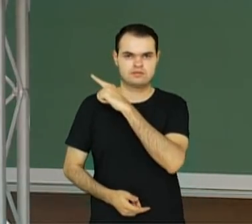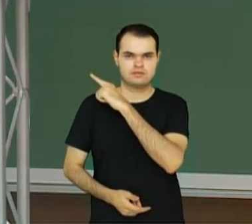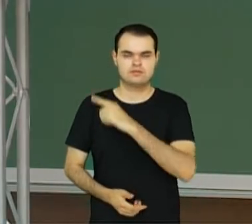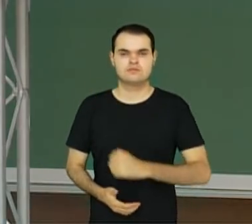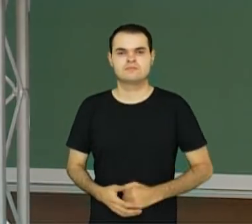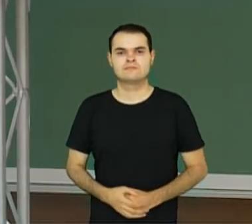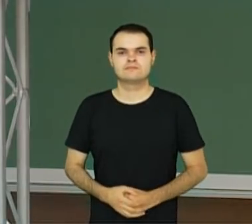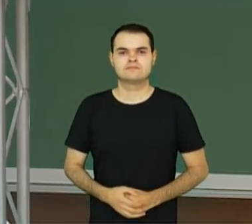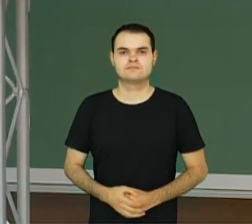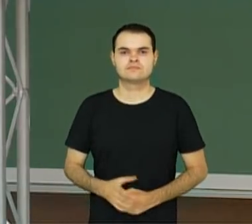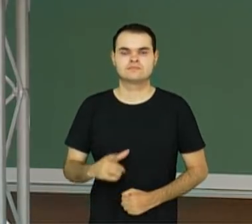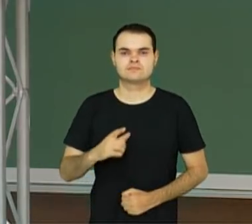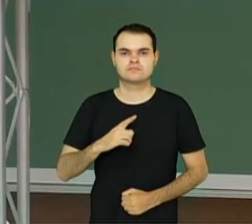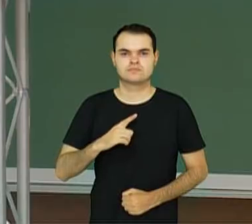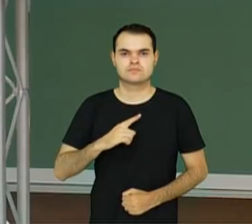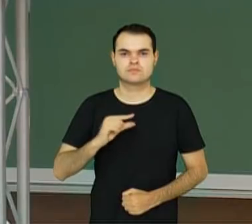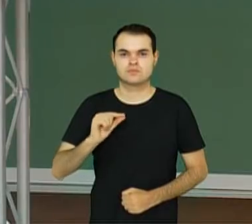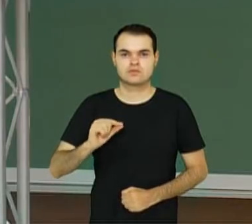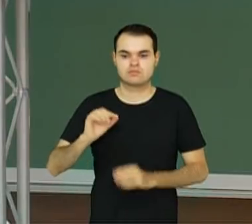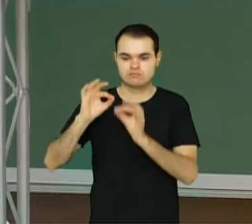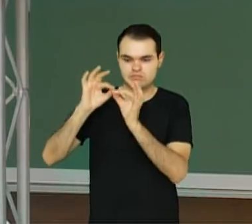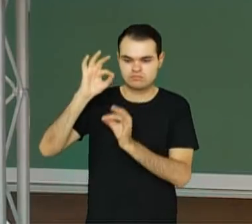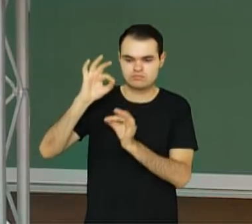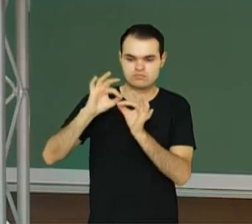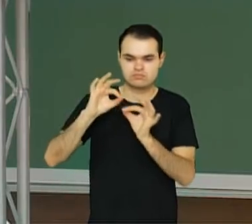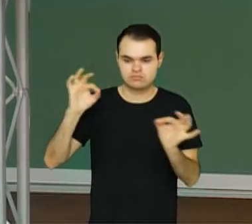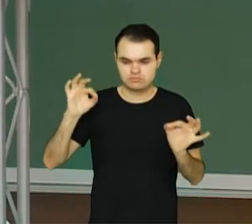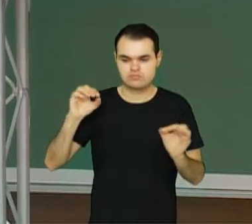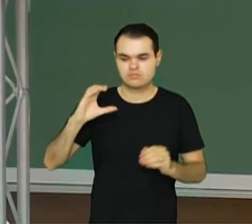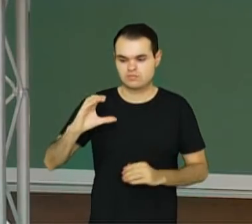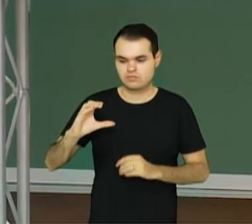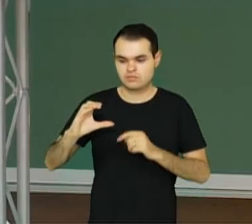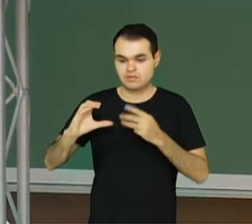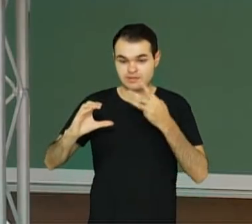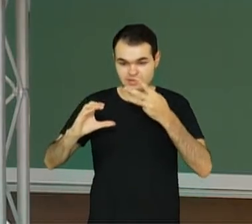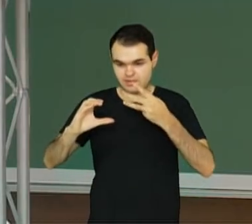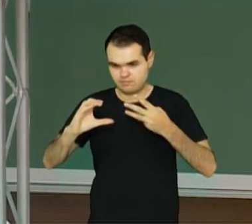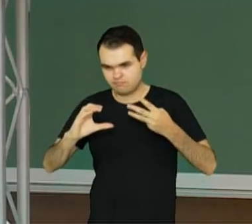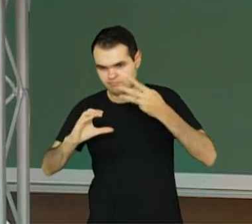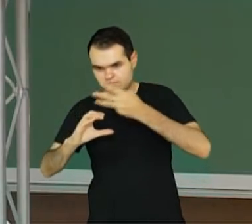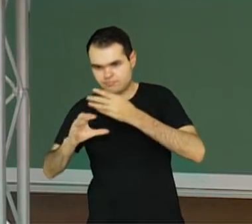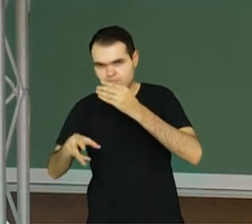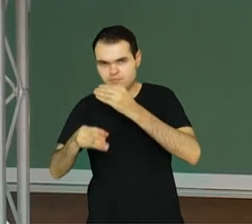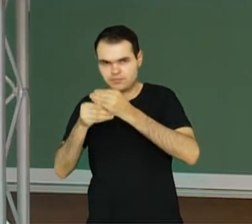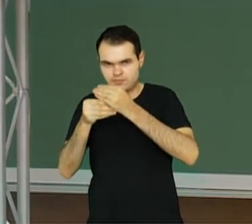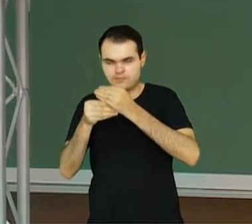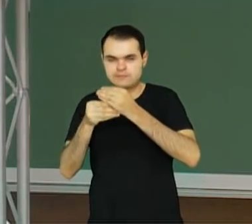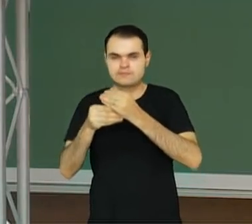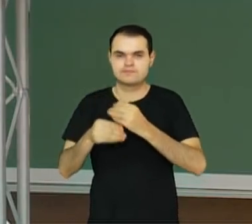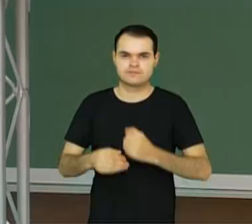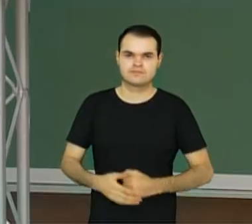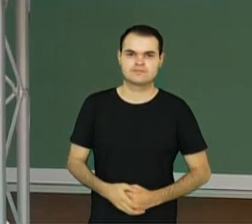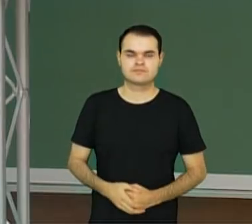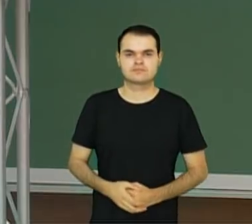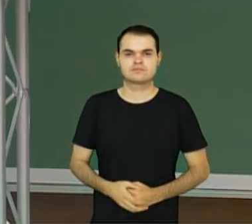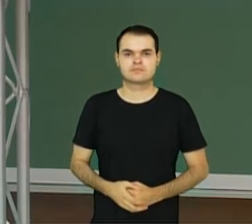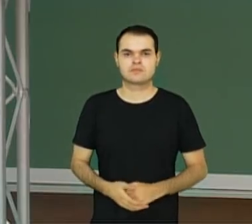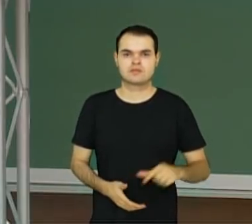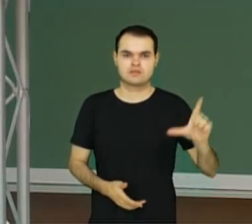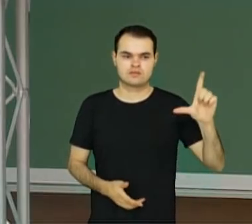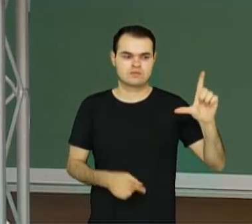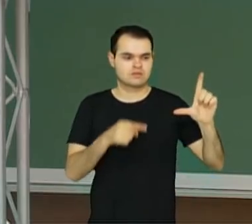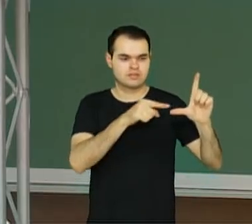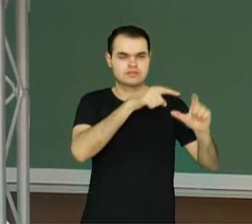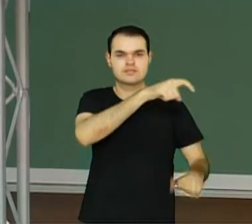Ele possui dimensões tais que o comprimento excede a largura em 3 metros, certo? Vamos aproveitar a correção da letra A do anterior. A largura é